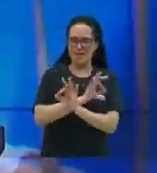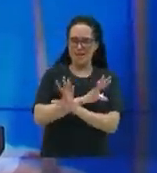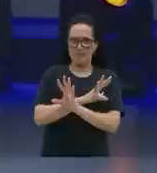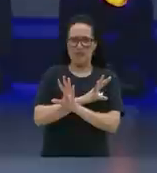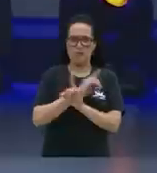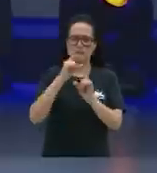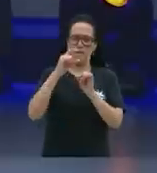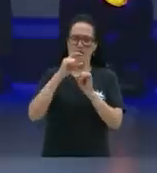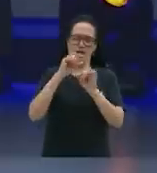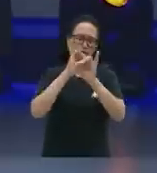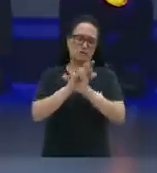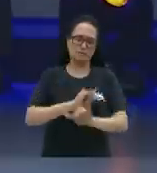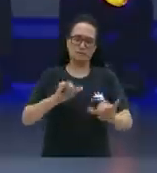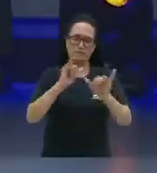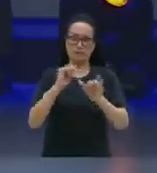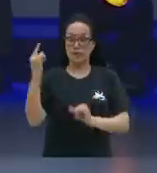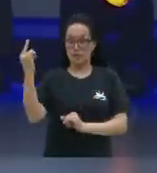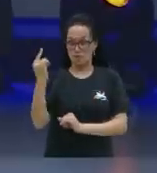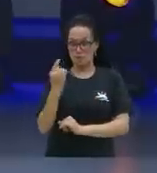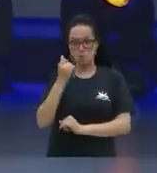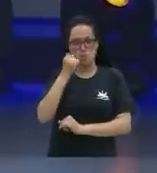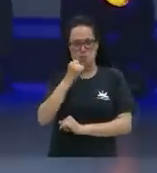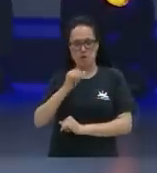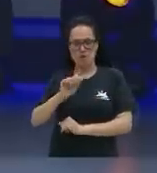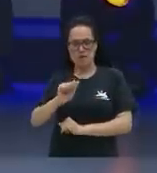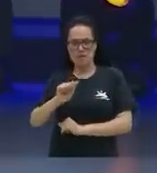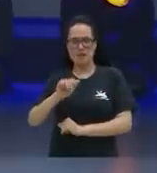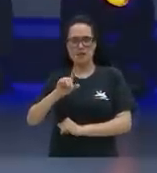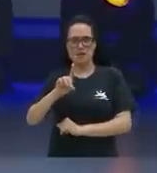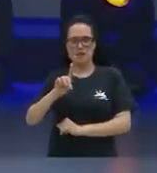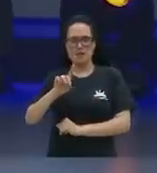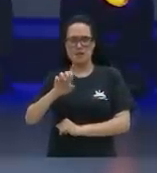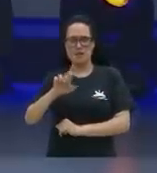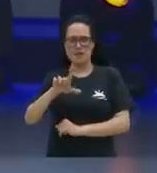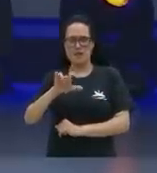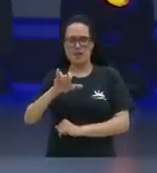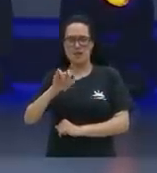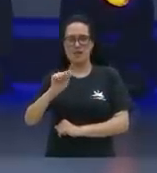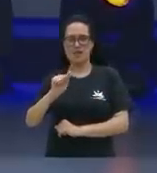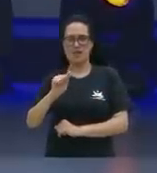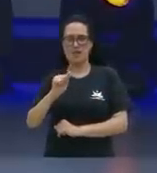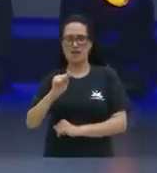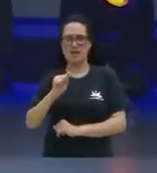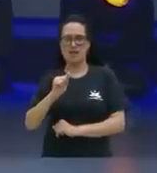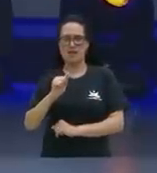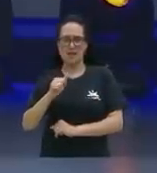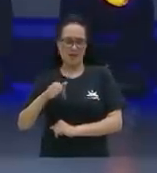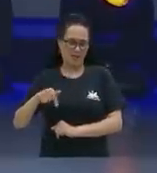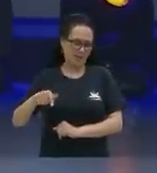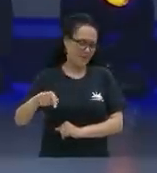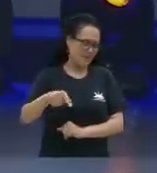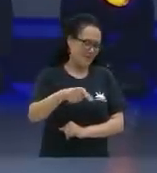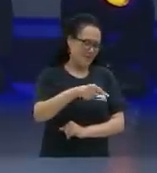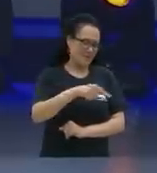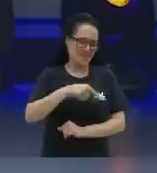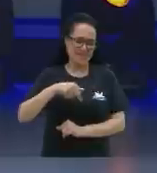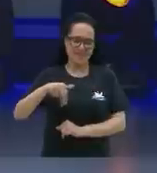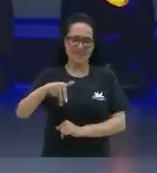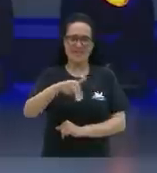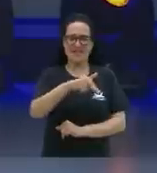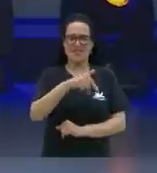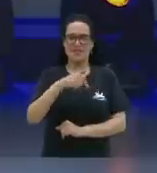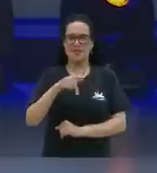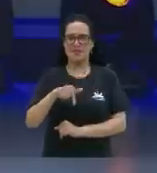Adélia, esposa do seu Didi, e ela rodava comigo assim na quadra, dizia: Roberto,